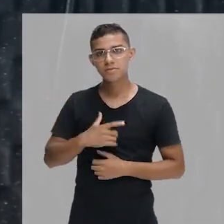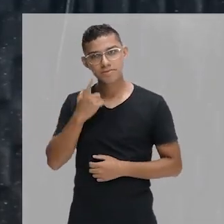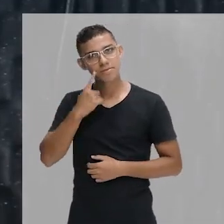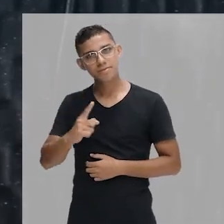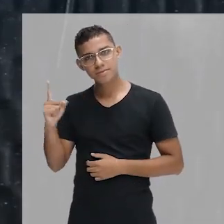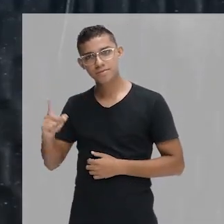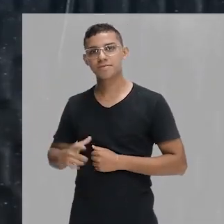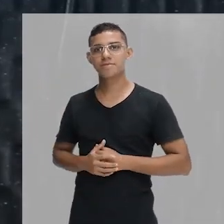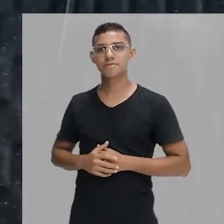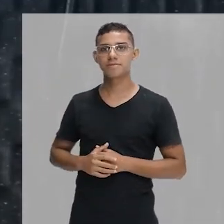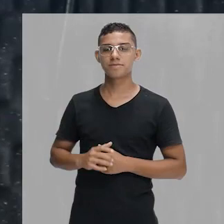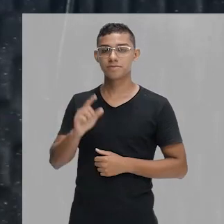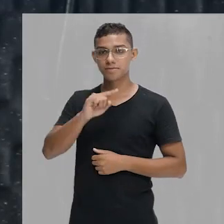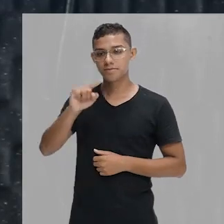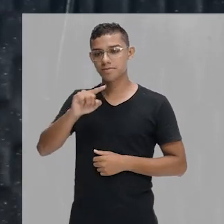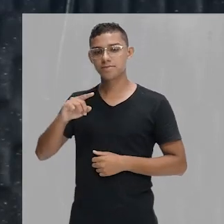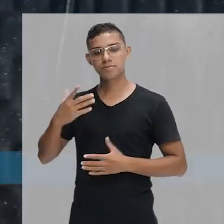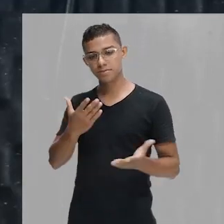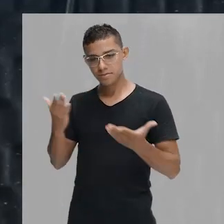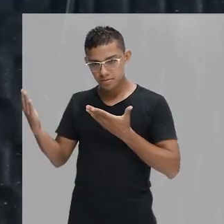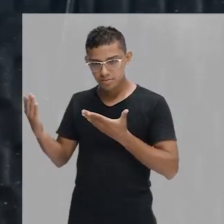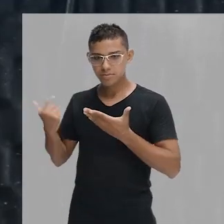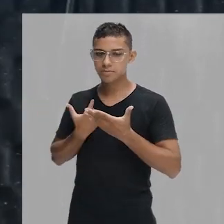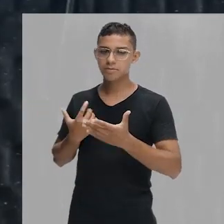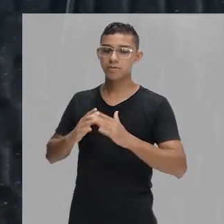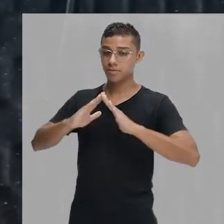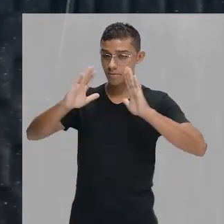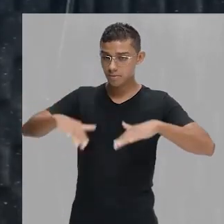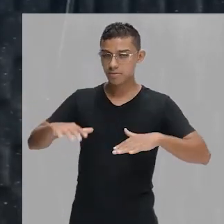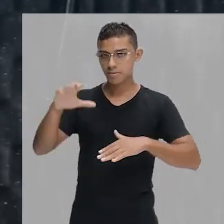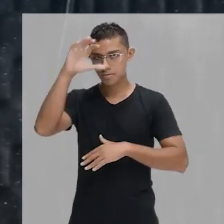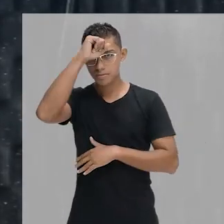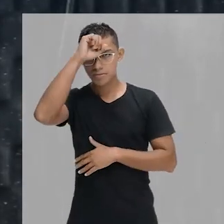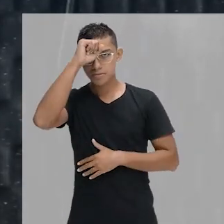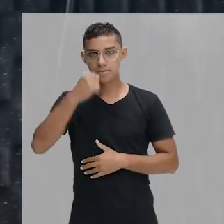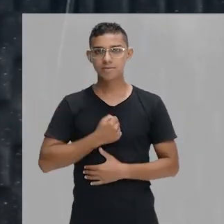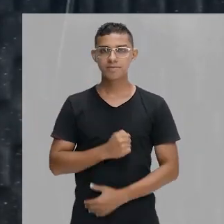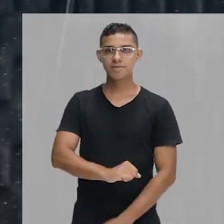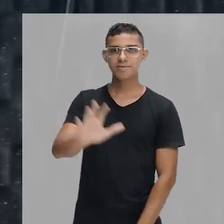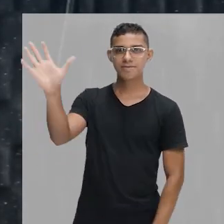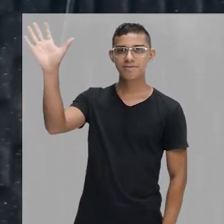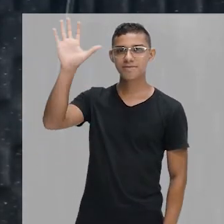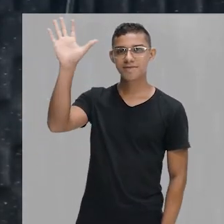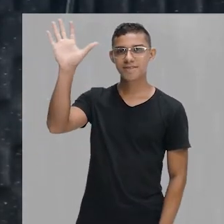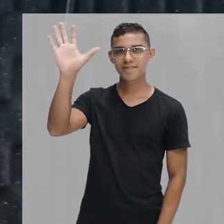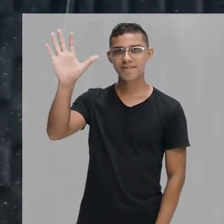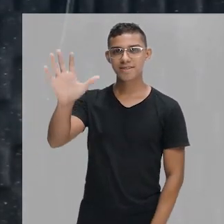no Instagram, @plataforma Gonçalves Dias. Fique em casa aprendendo. Hasta luego!